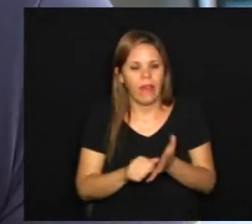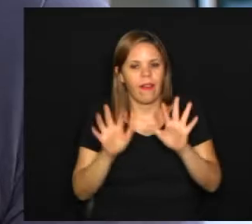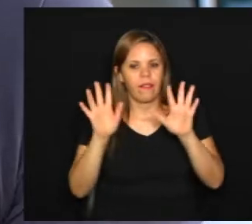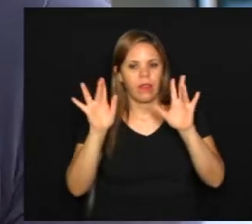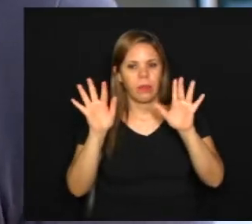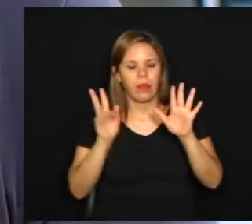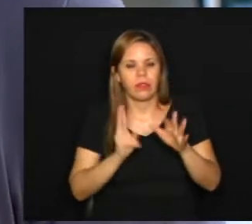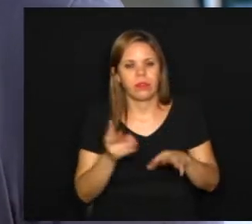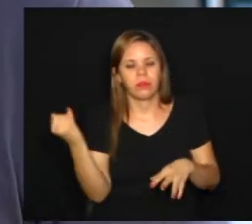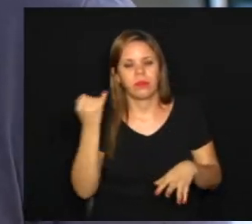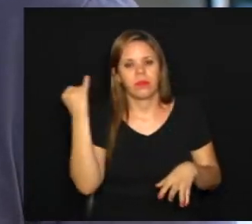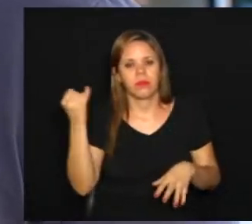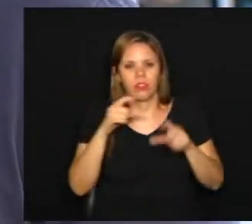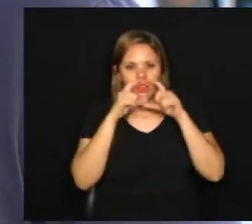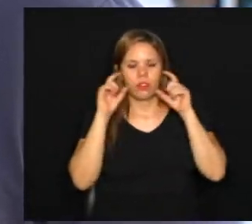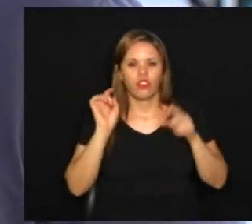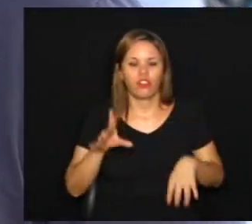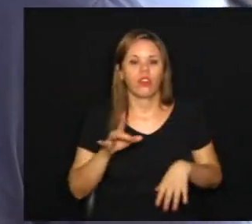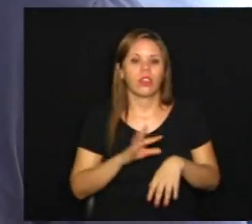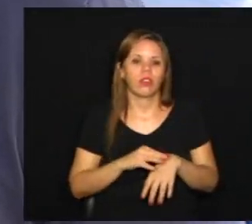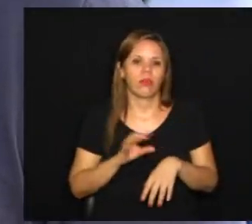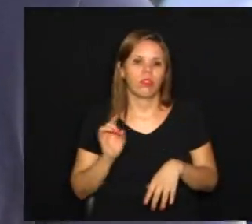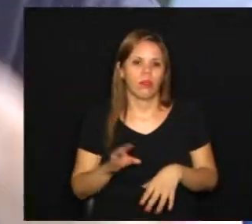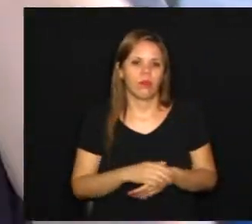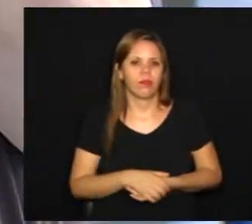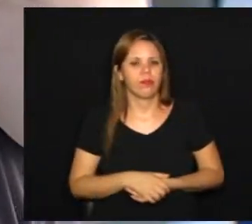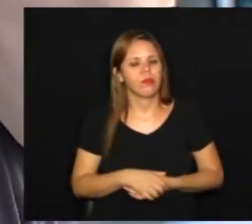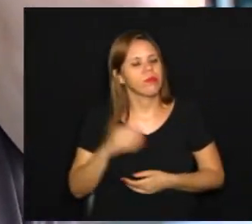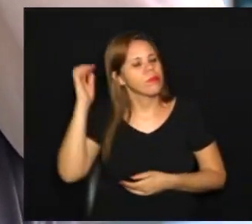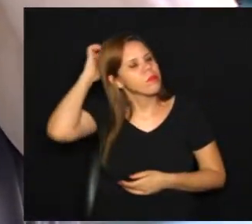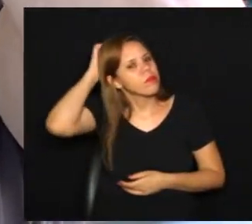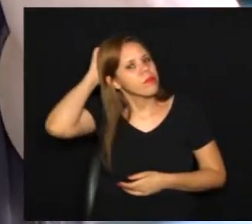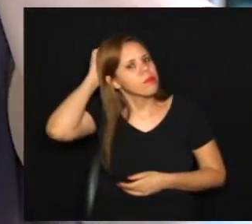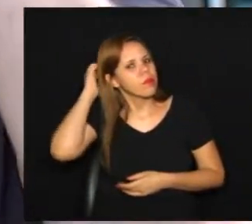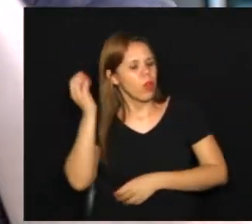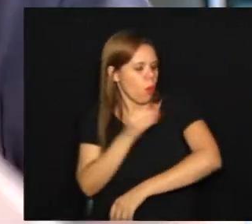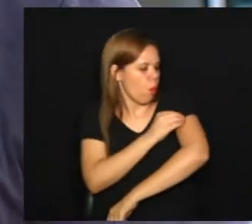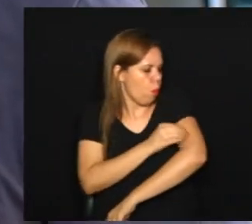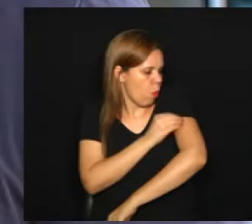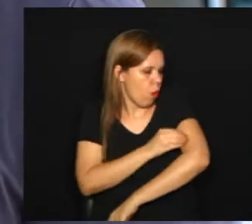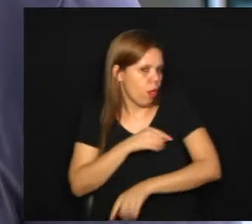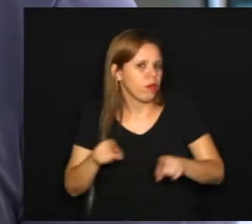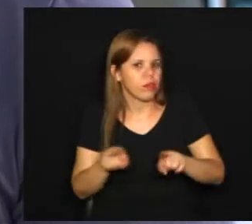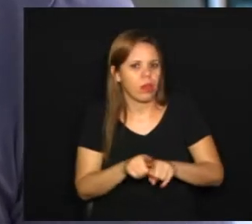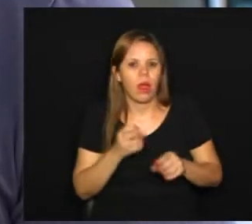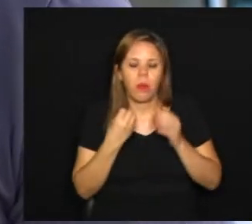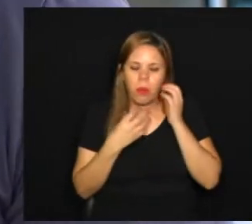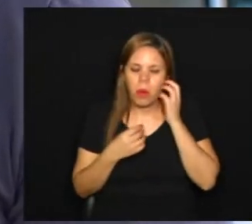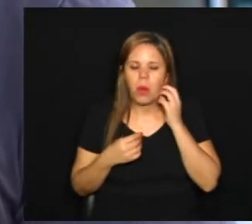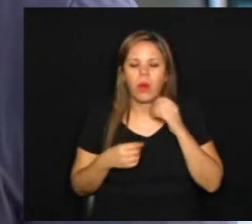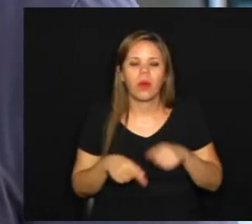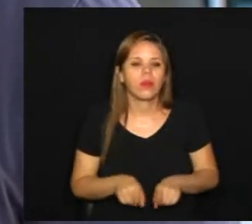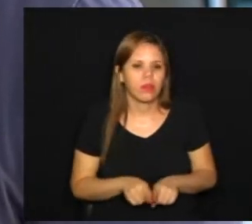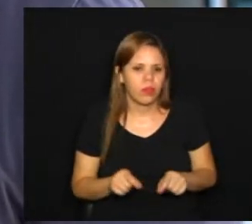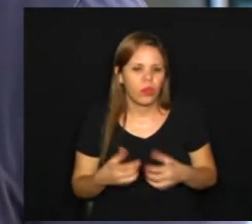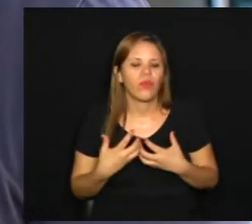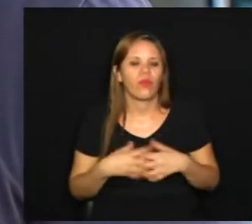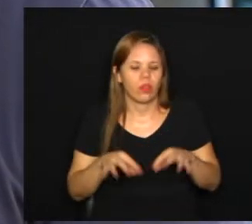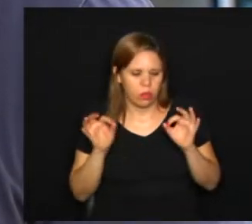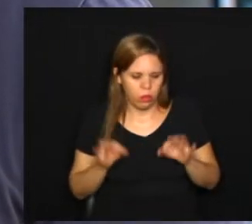mais importante. Máscara só para quem está doente. E o álcool gel? O álcool gel, ele é bom também, ele também